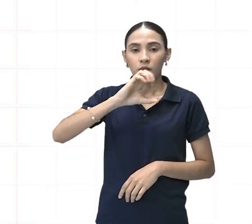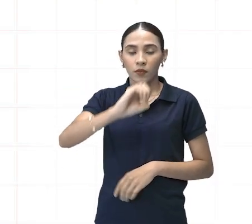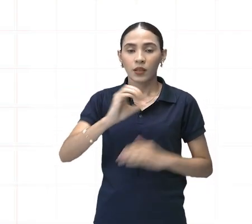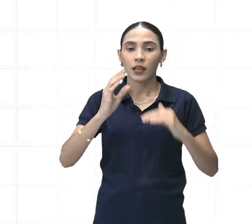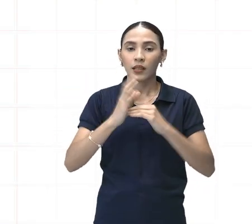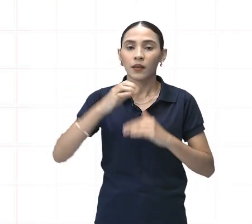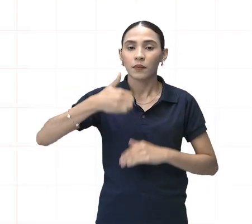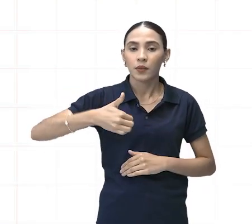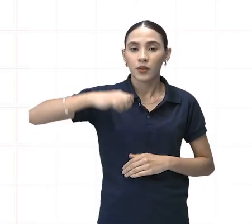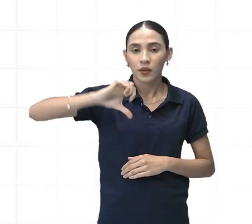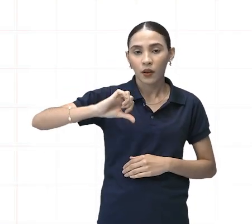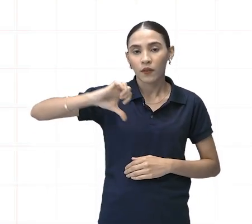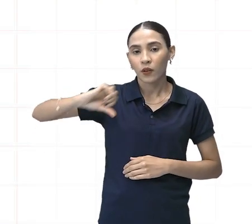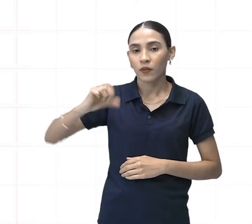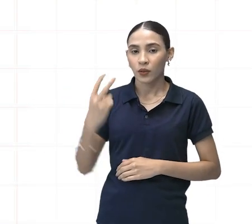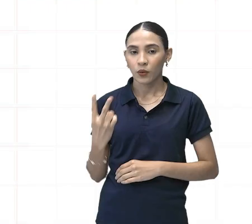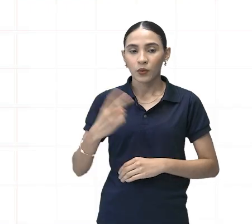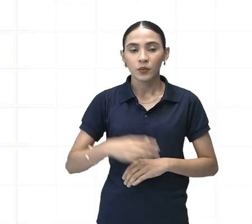1990 a